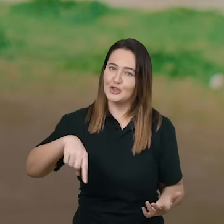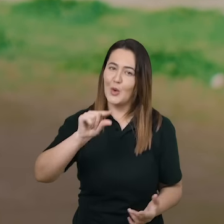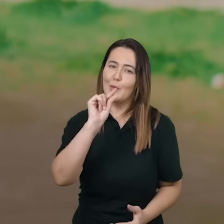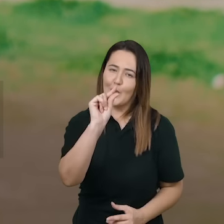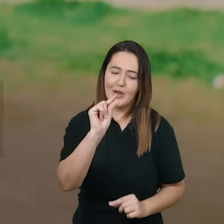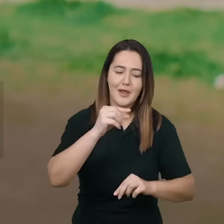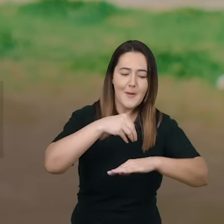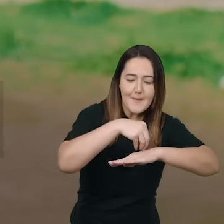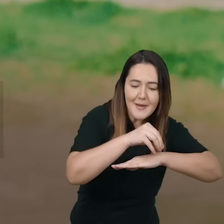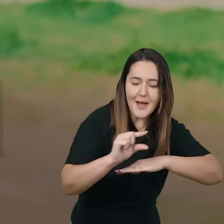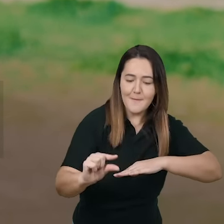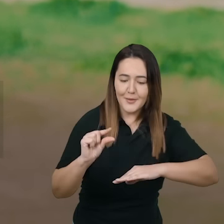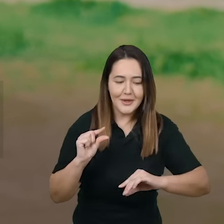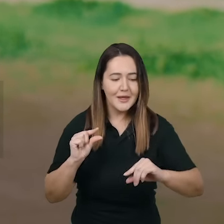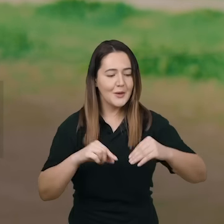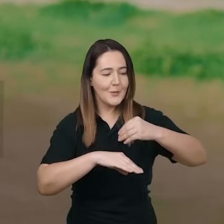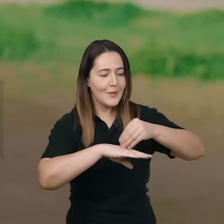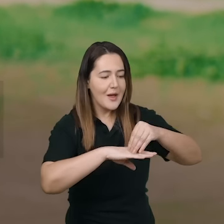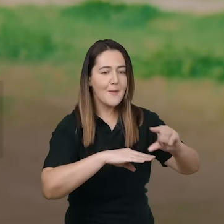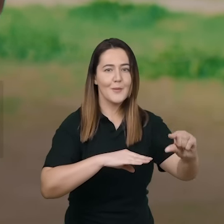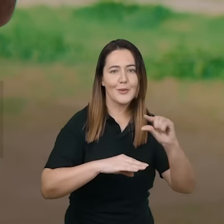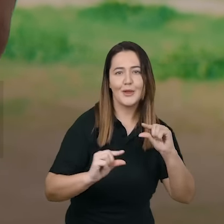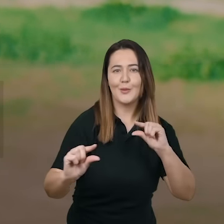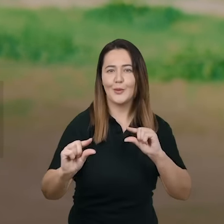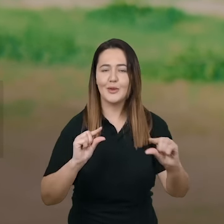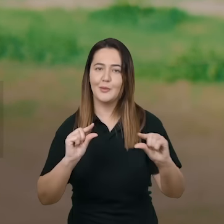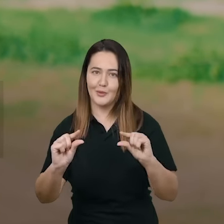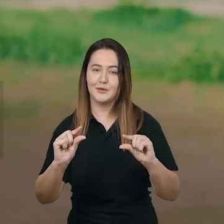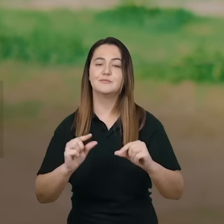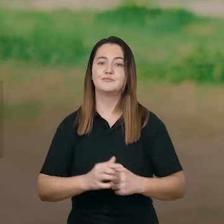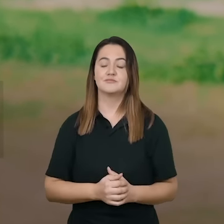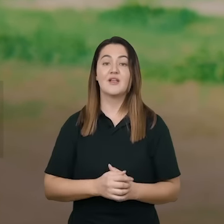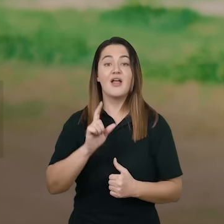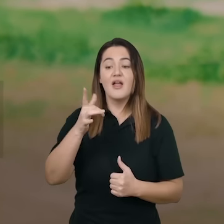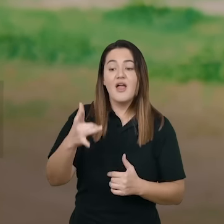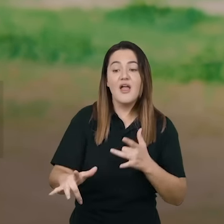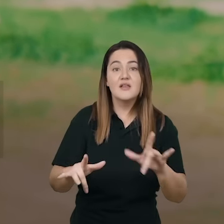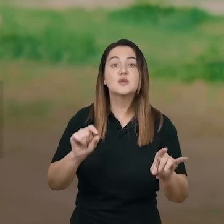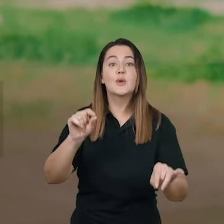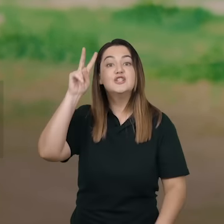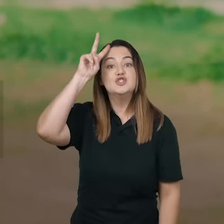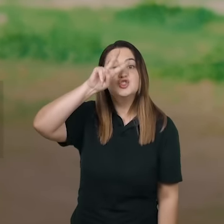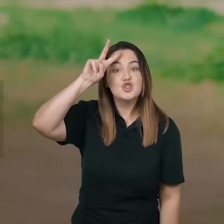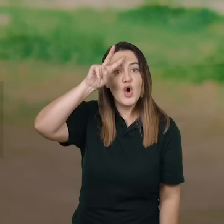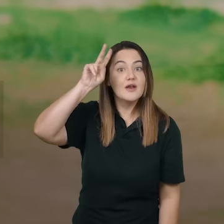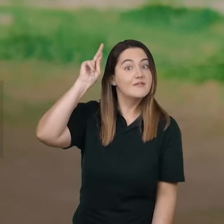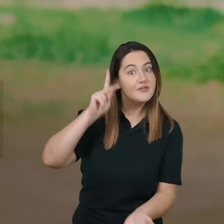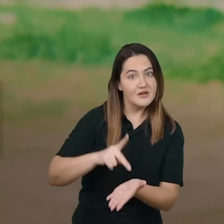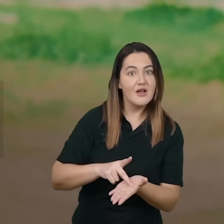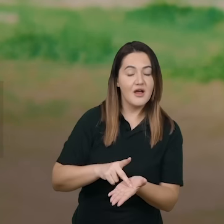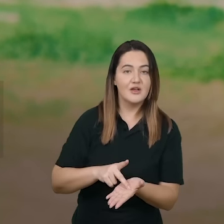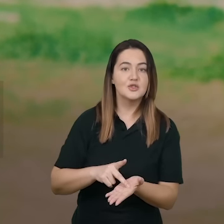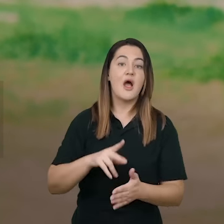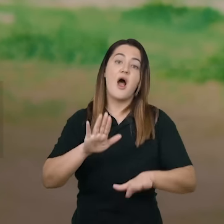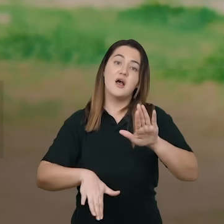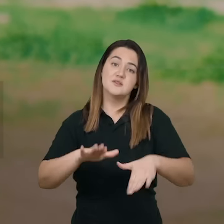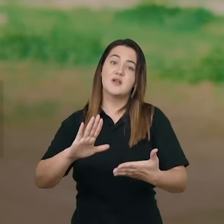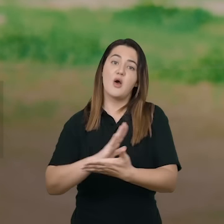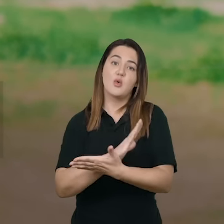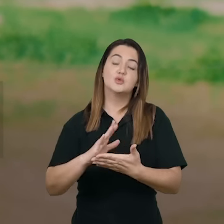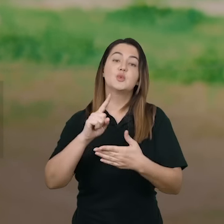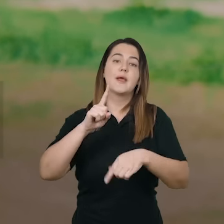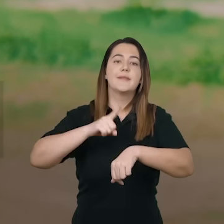temos apenas fragmentos daquilo que se passou. São restos de história, literalmente restos. Muita coisa desapareceu